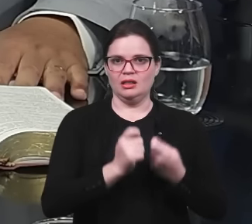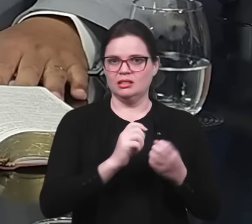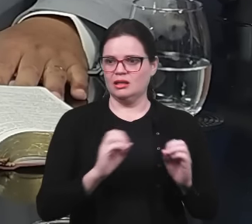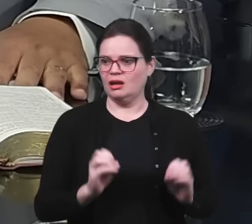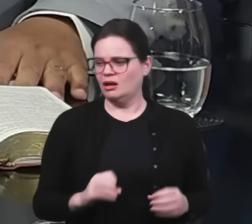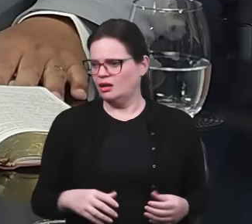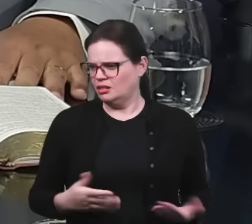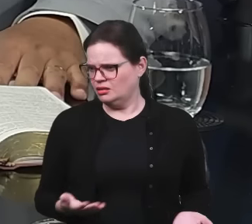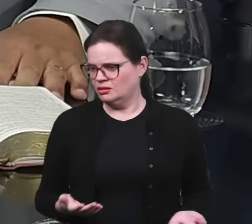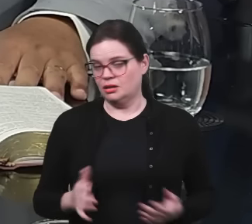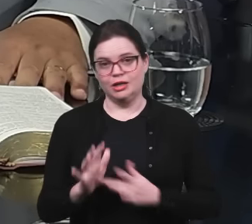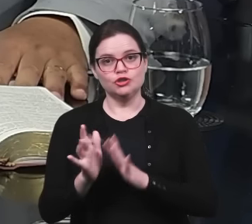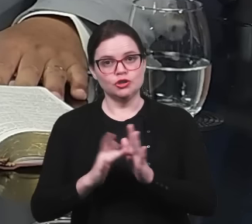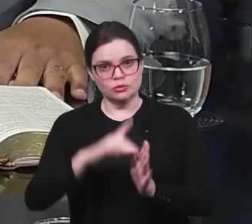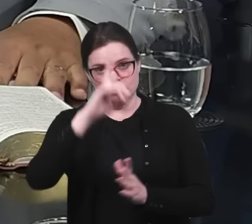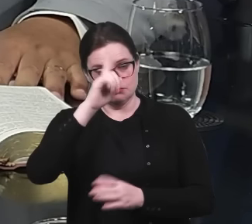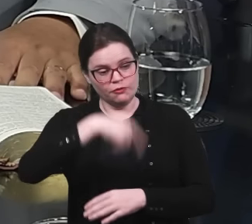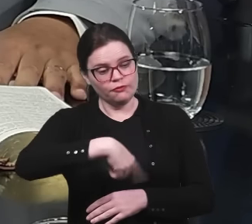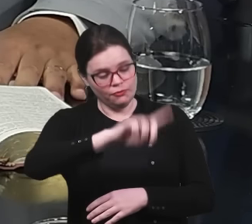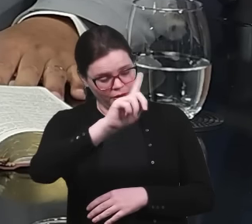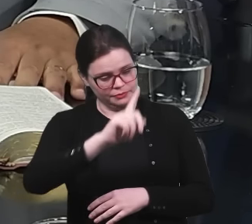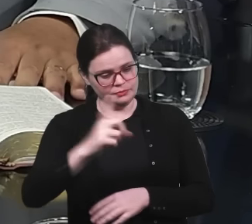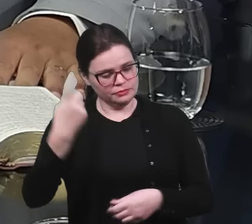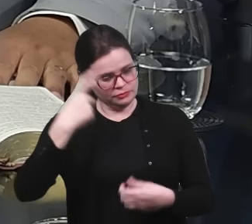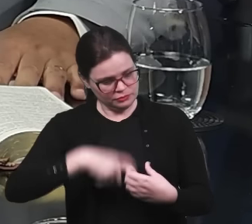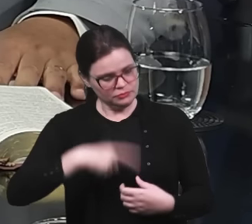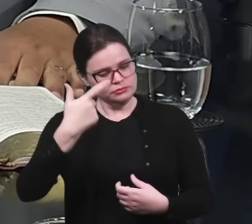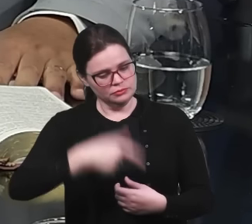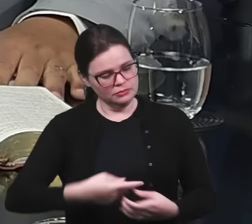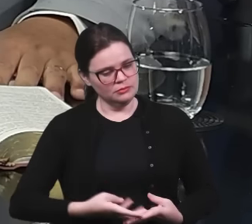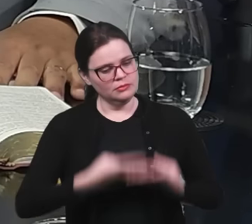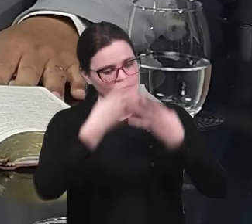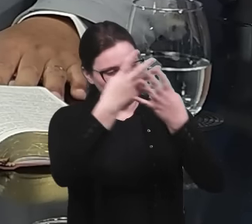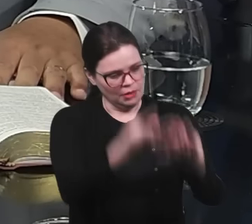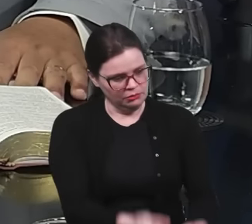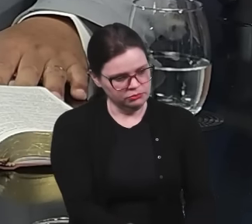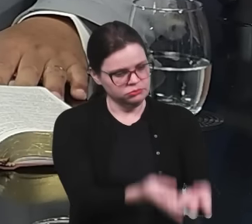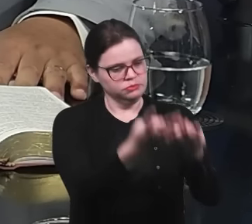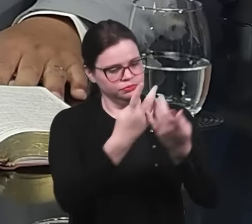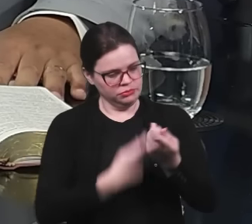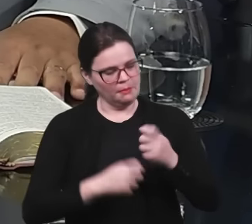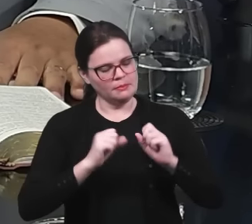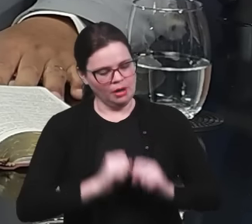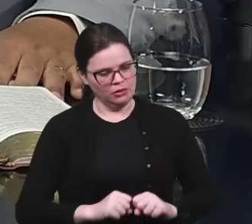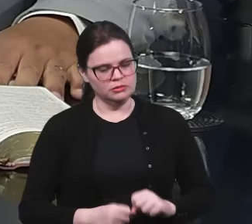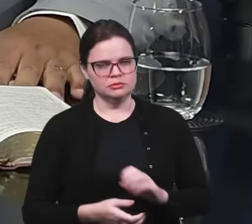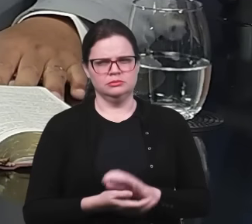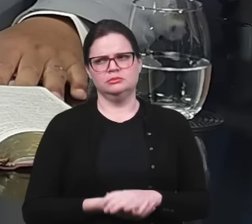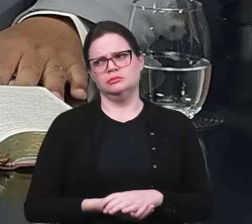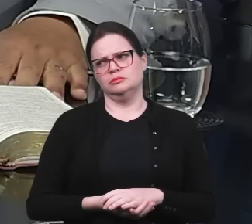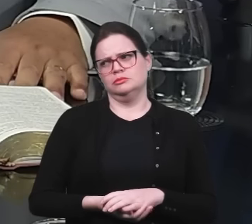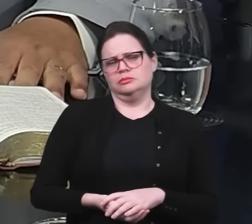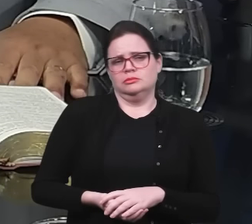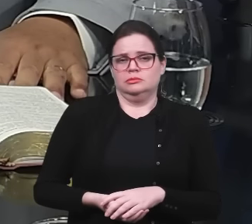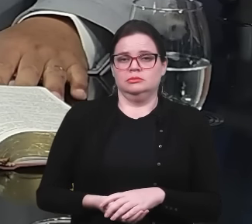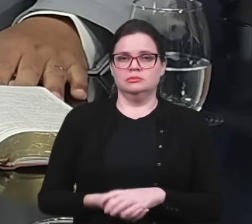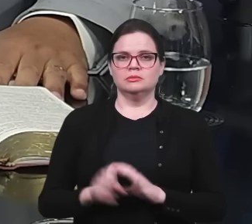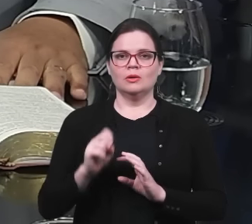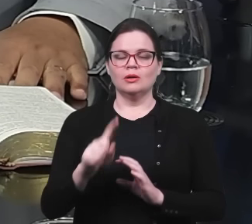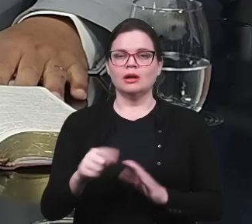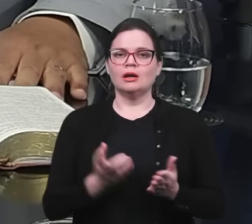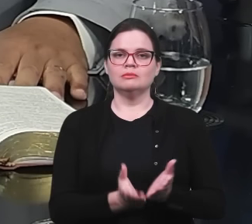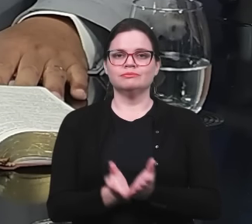uma ordem para ele: vai e lança as redes. E quando ele faz uma pesca, chamada